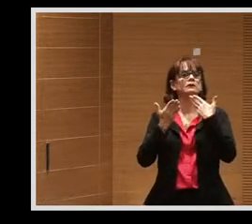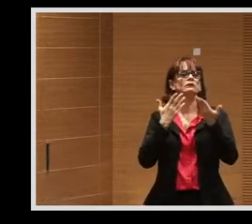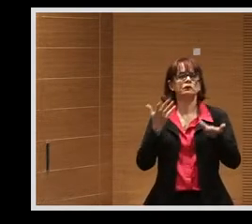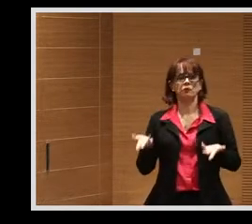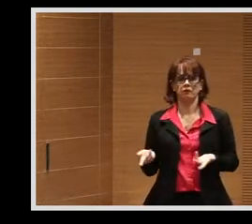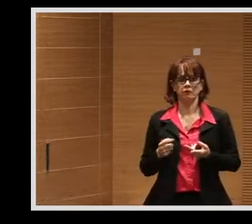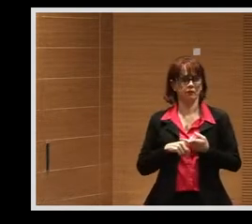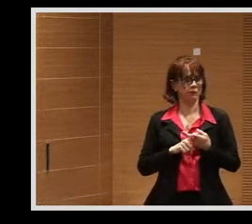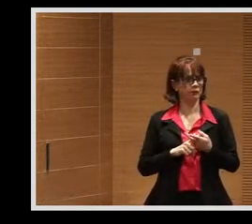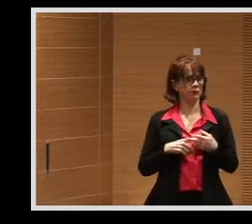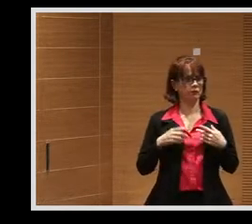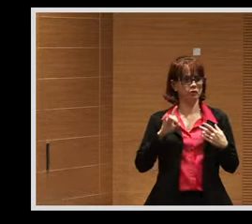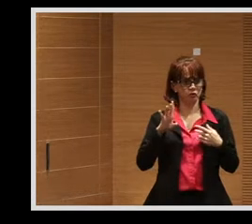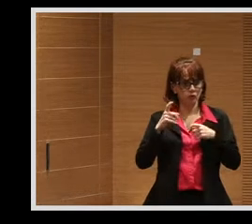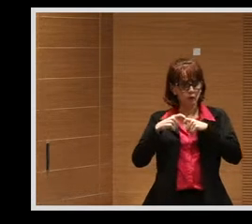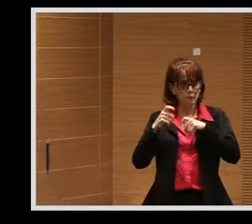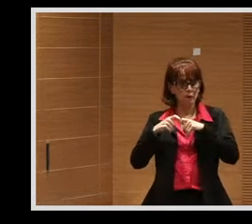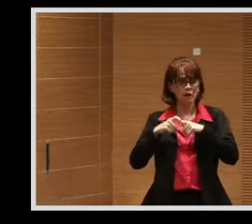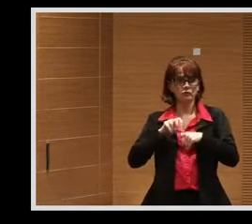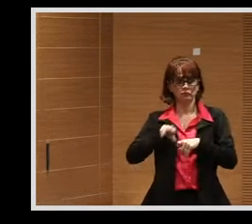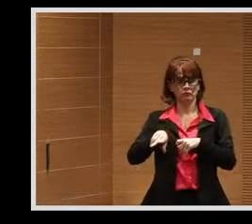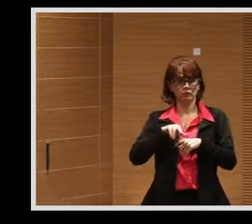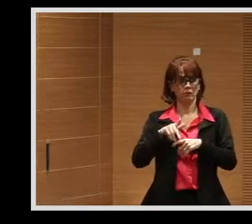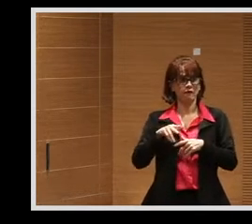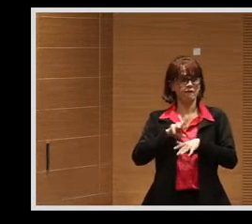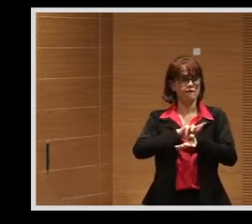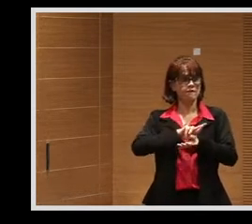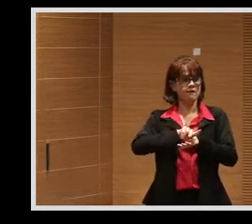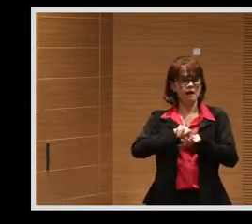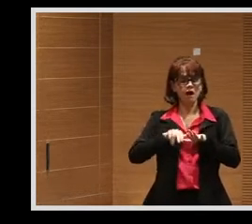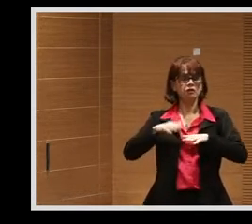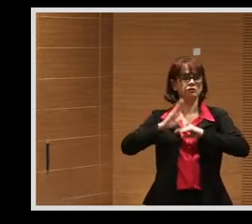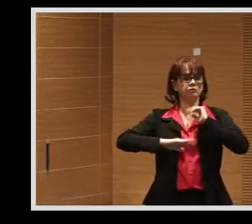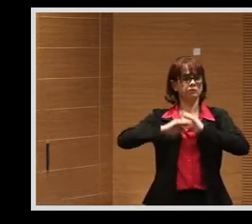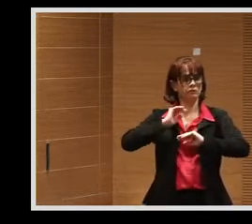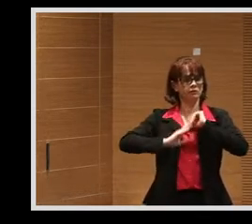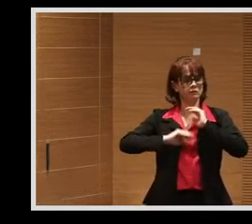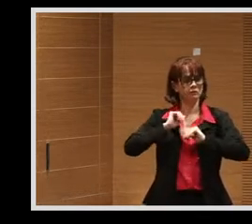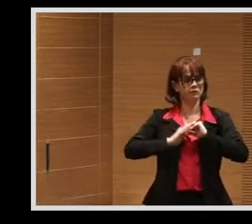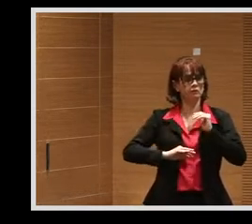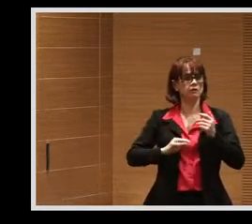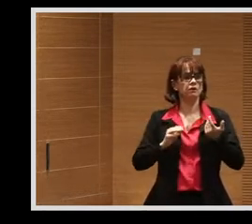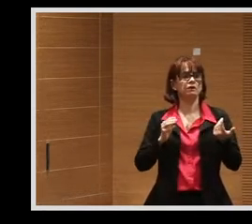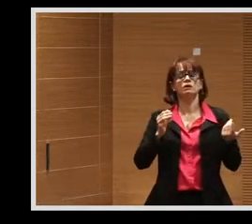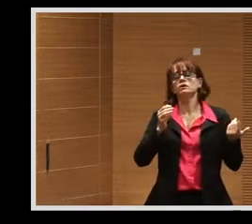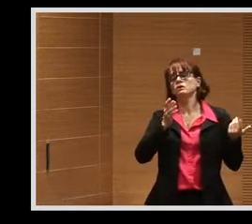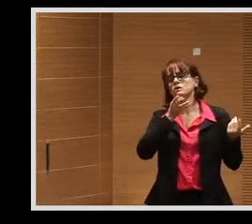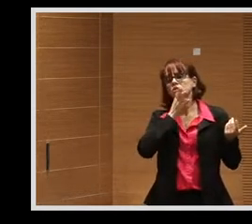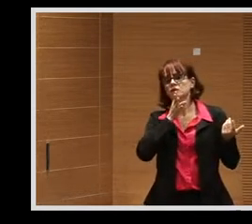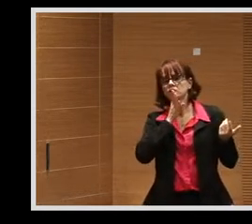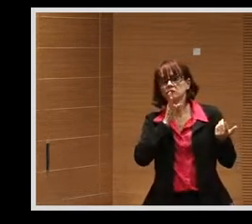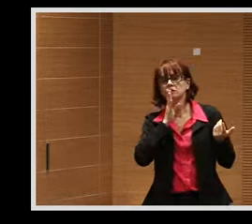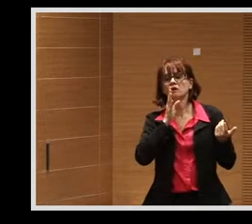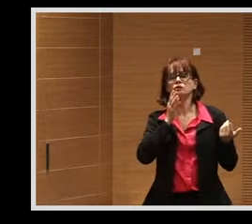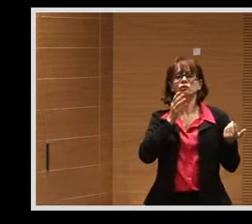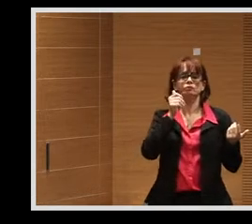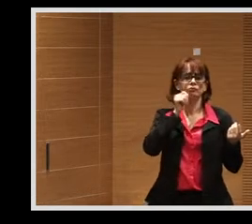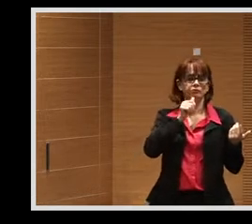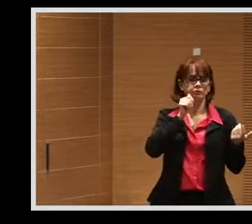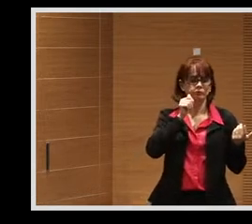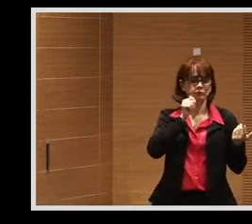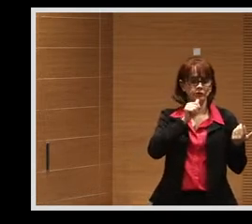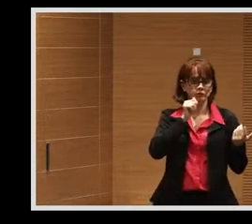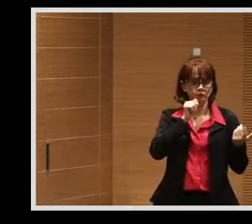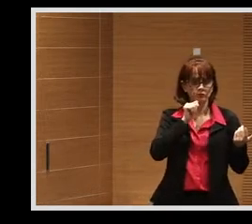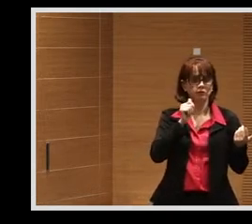só médico, não. Vários e vários profissionais conhecendo, geralmente meninas, adolescentes, isso